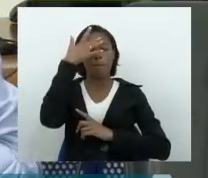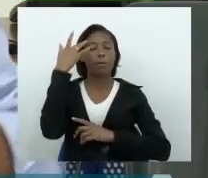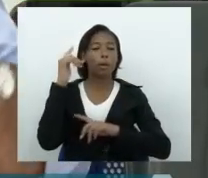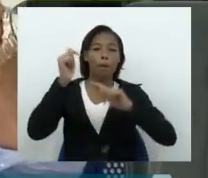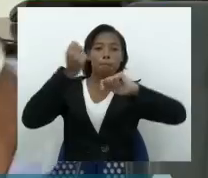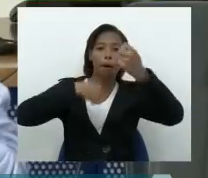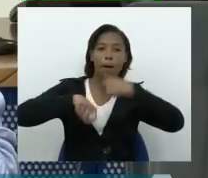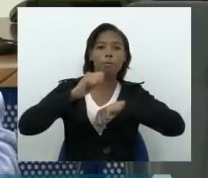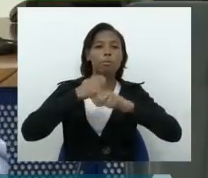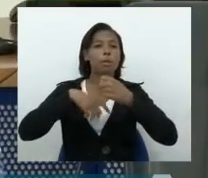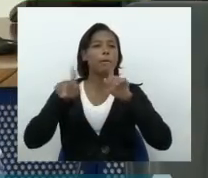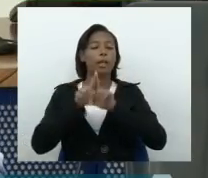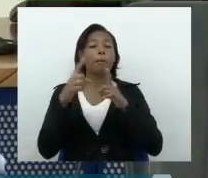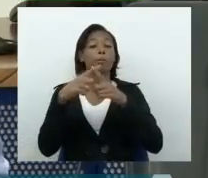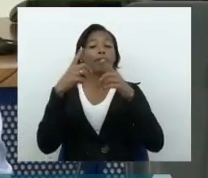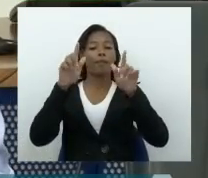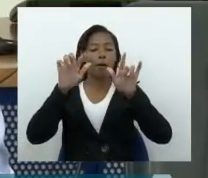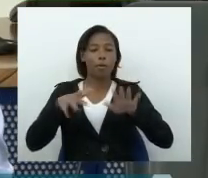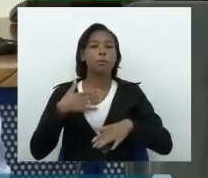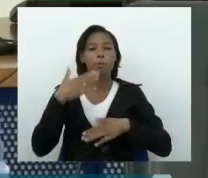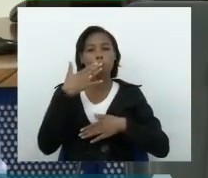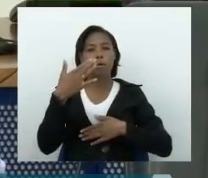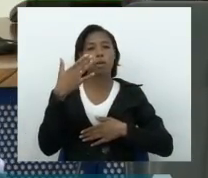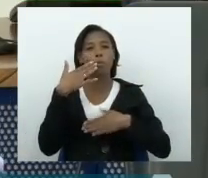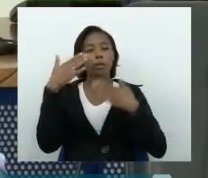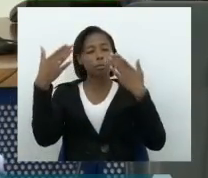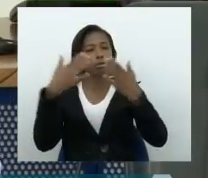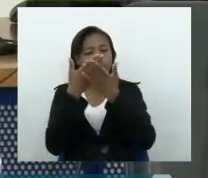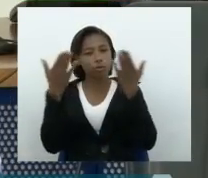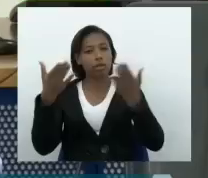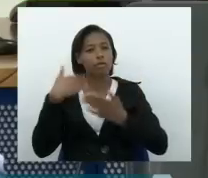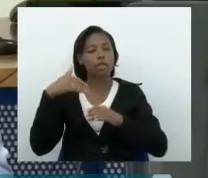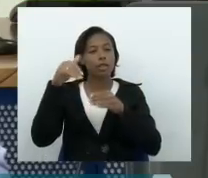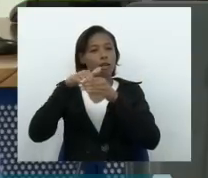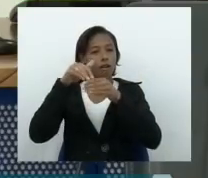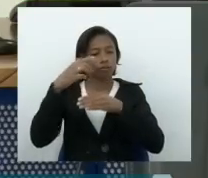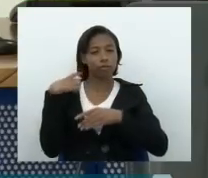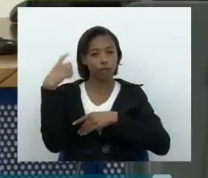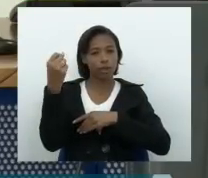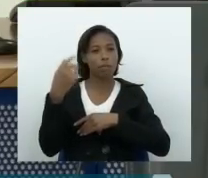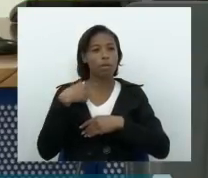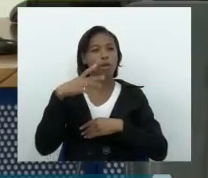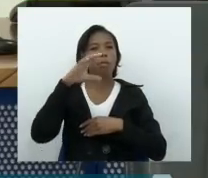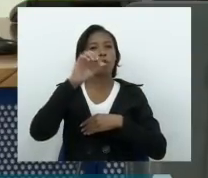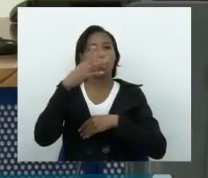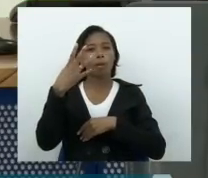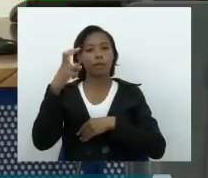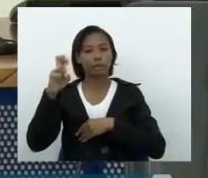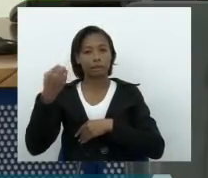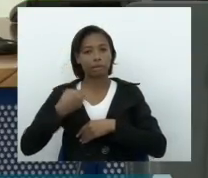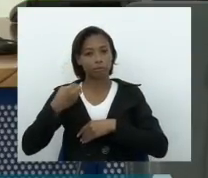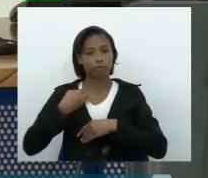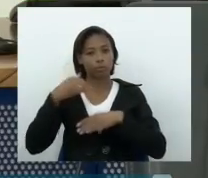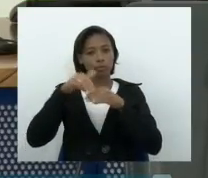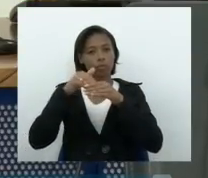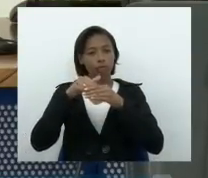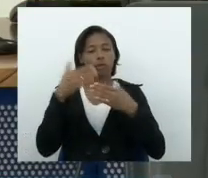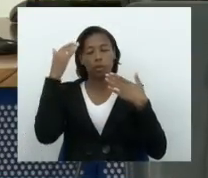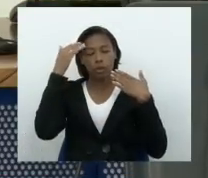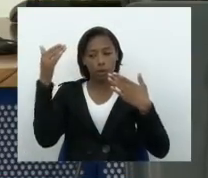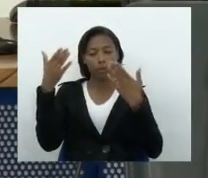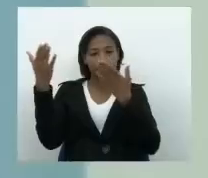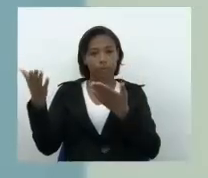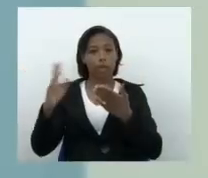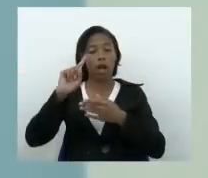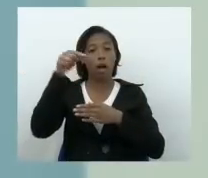administrador, que é o que Guarulhos precisa. Peço o seu voto. Meu nome é Carlos Roberto, meu número é 45. Muito obrigado, candidato.